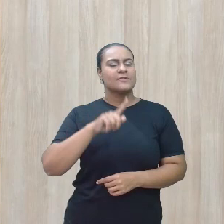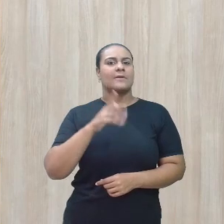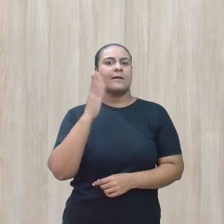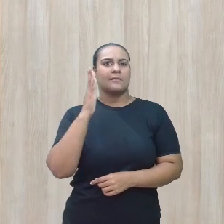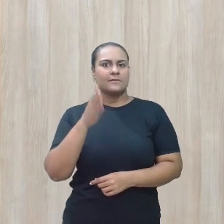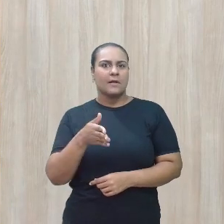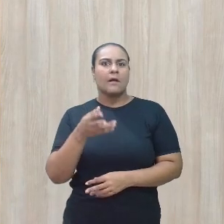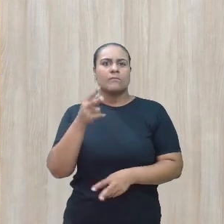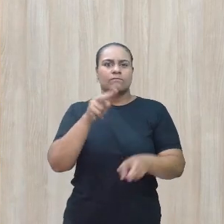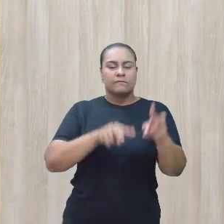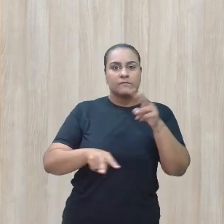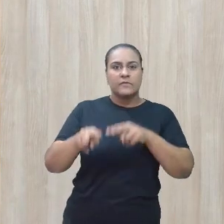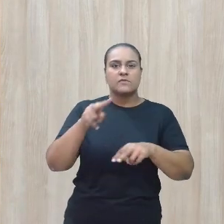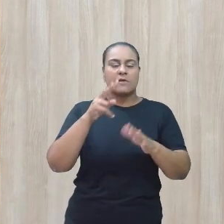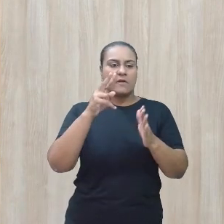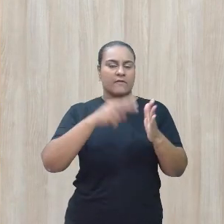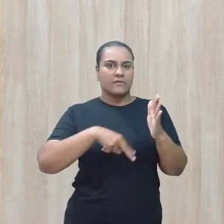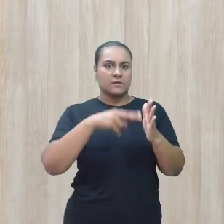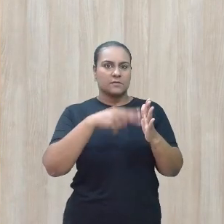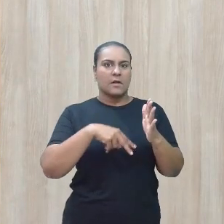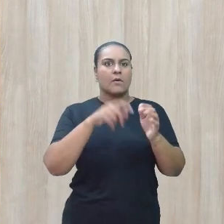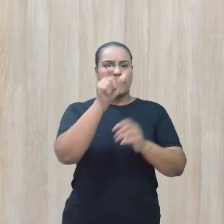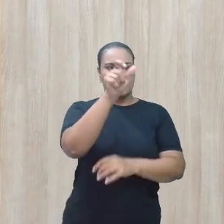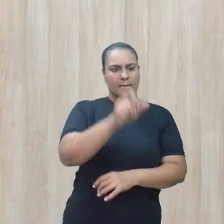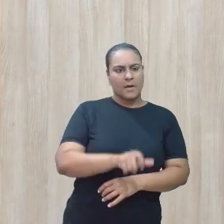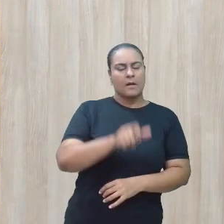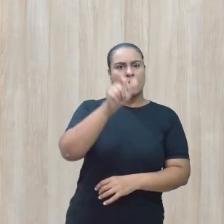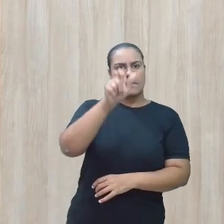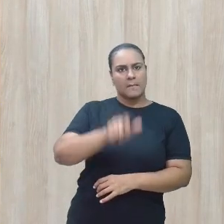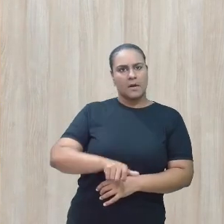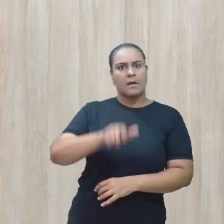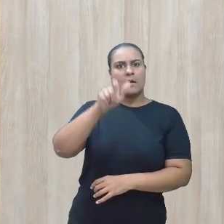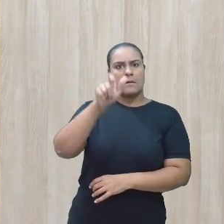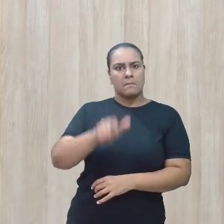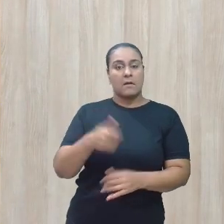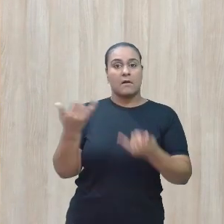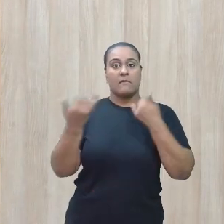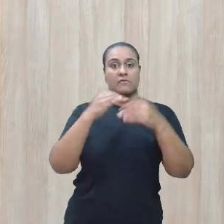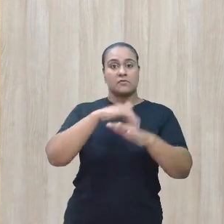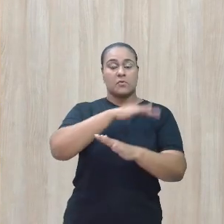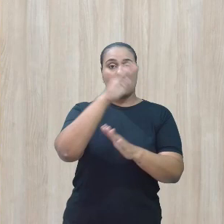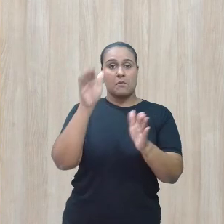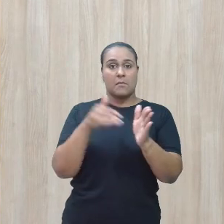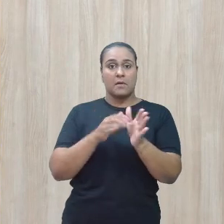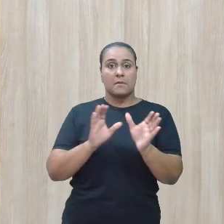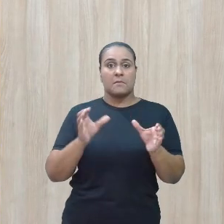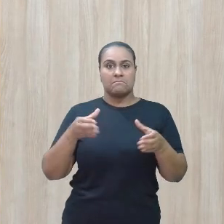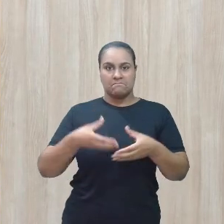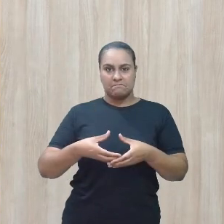representa uma informação e cada linha tem a informação completa sobre aquele time.